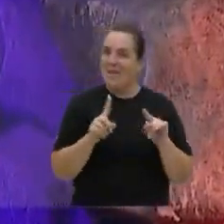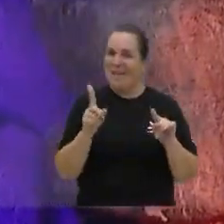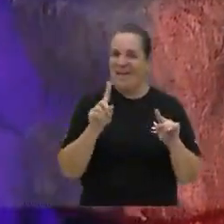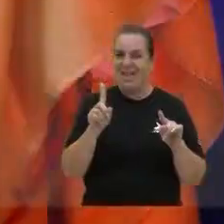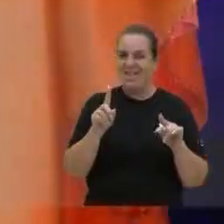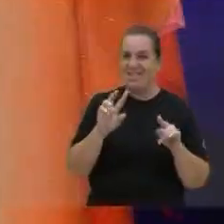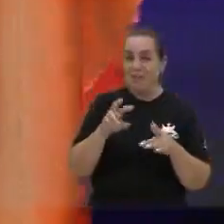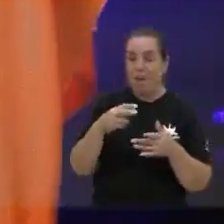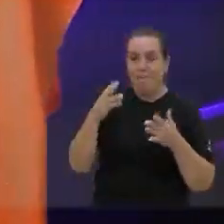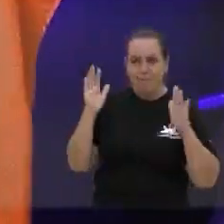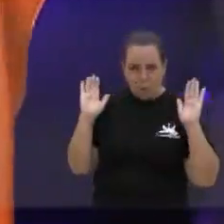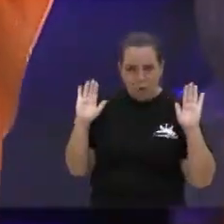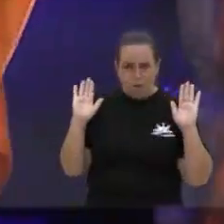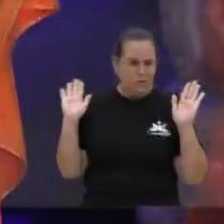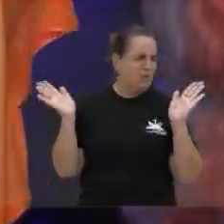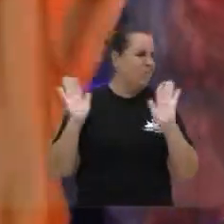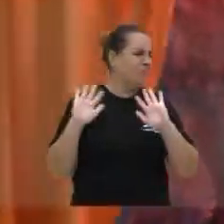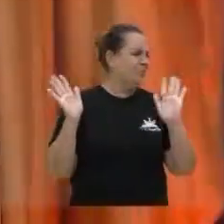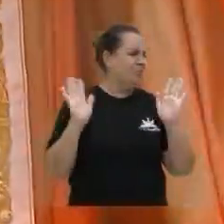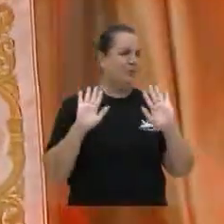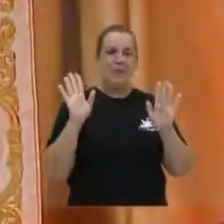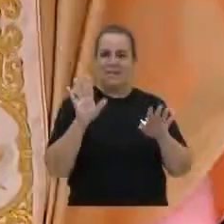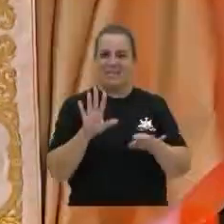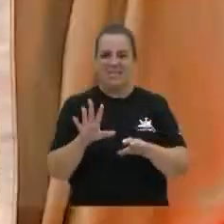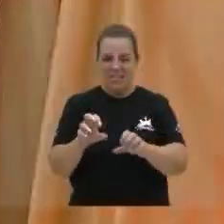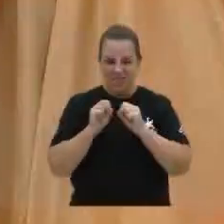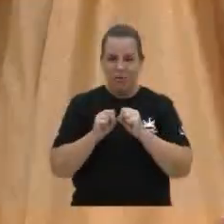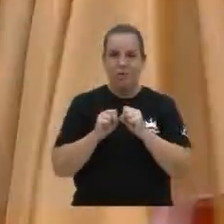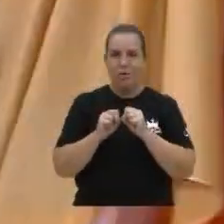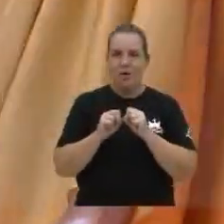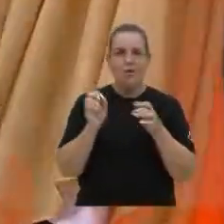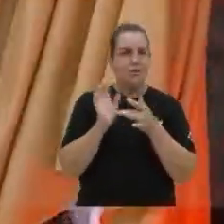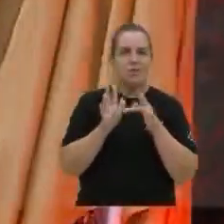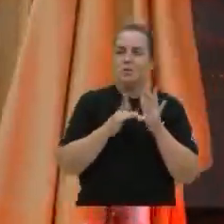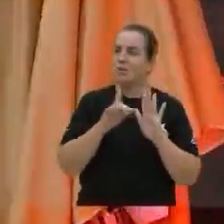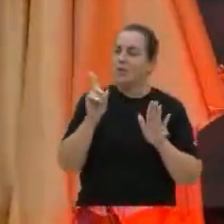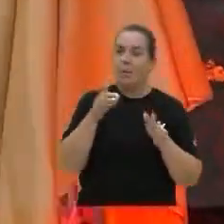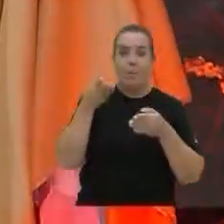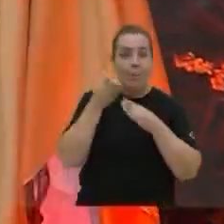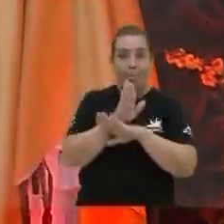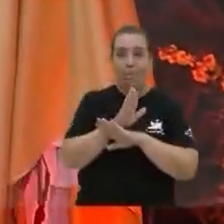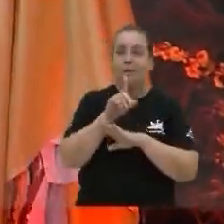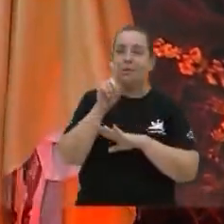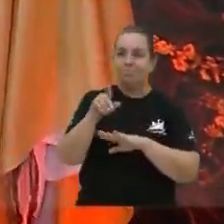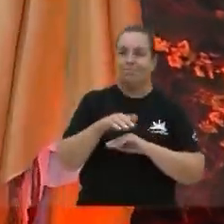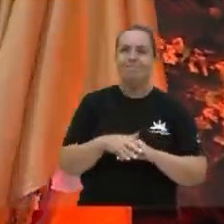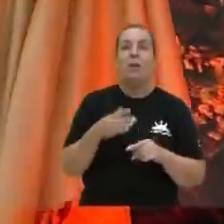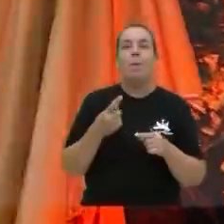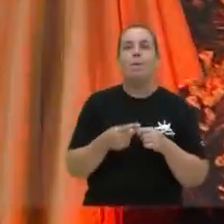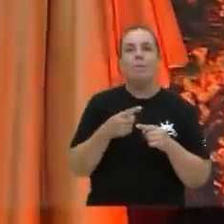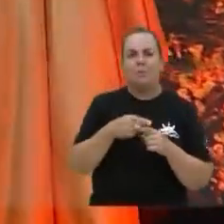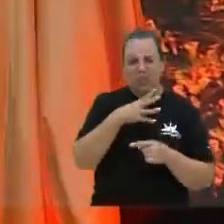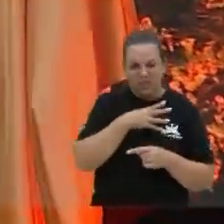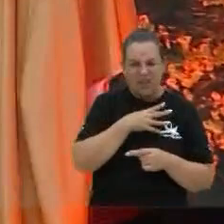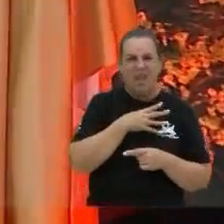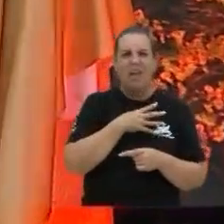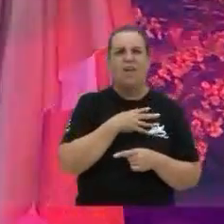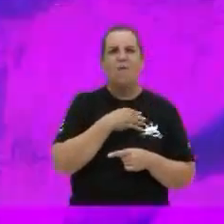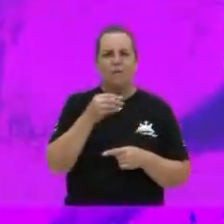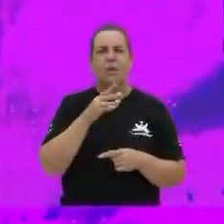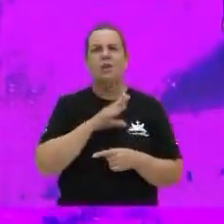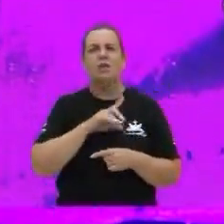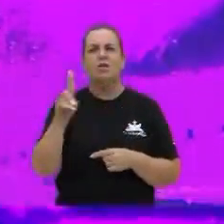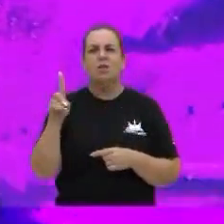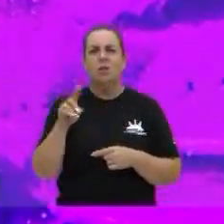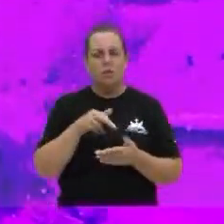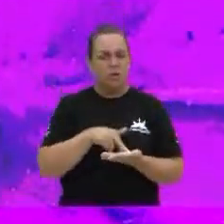segurou. Entra no mistério de Jesus. Entra. O Filho de Deus. Faça a experiência de